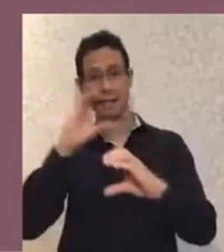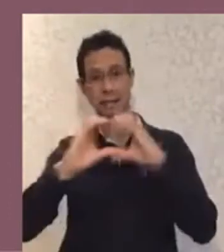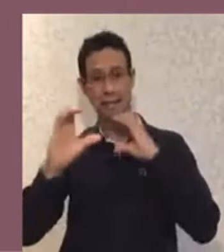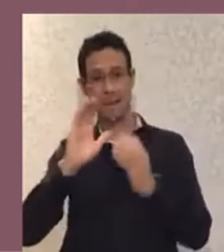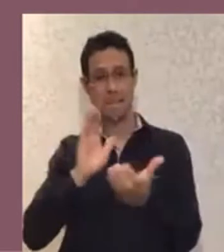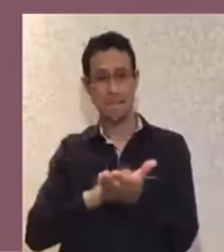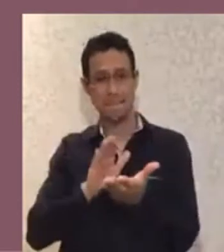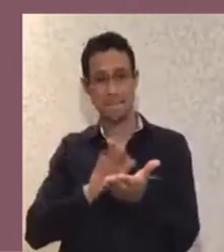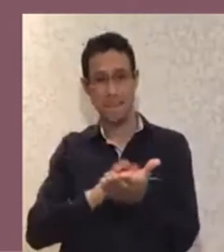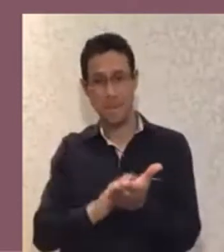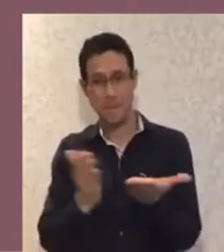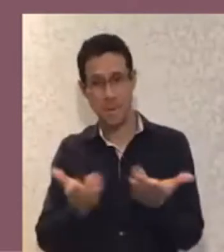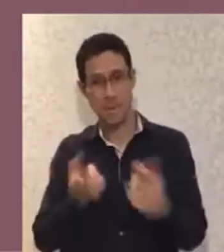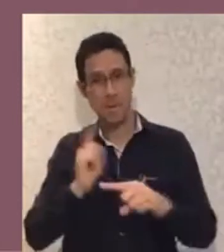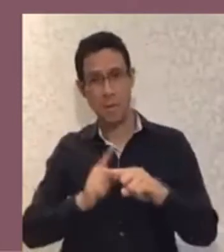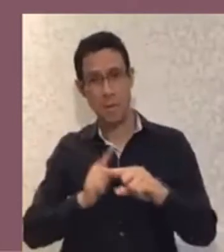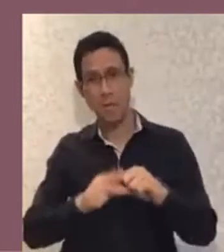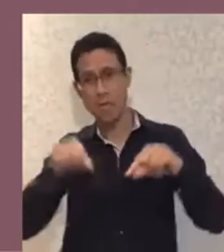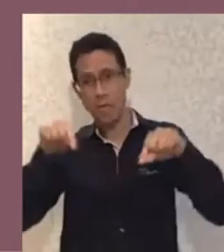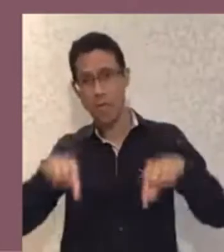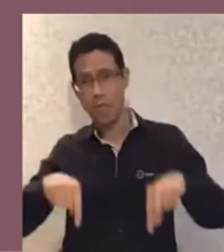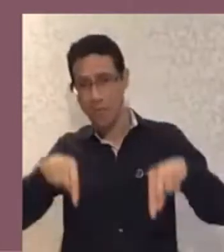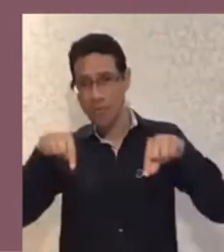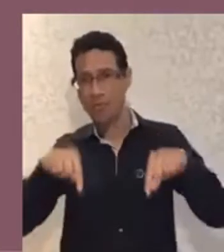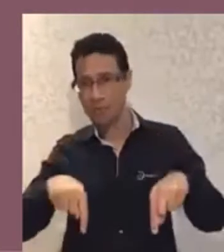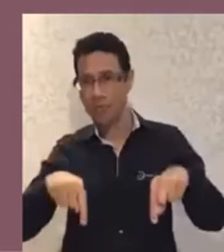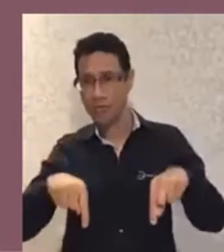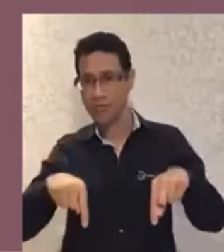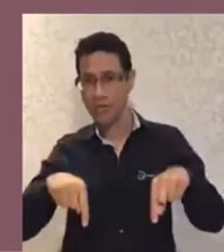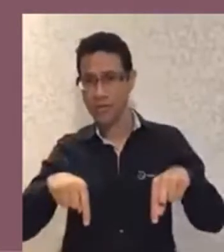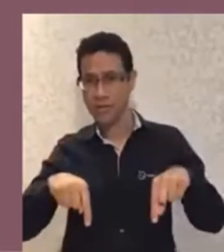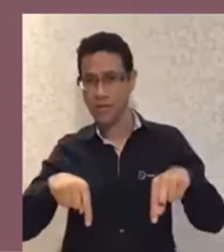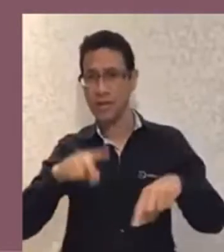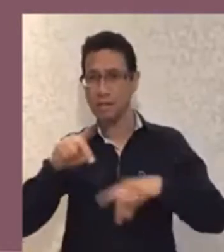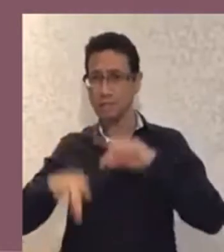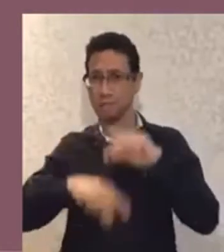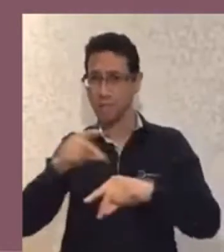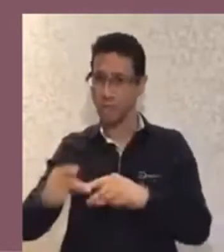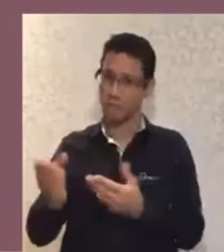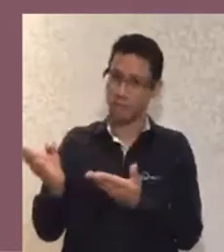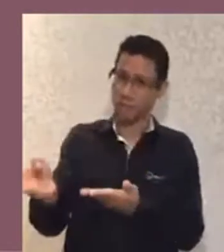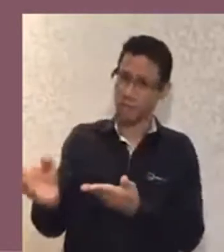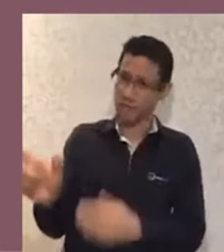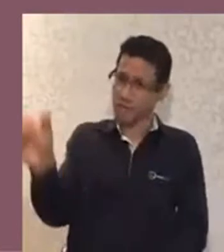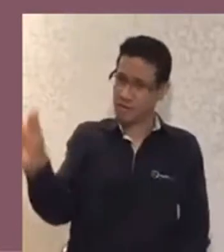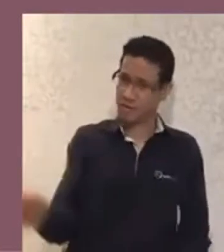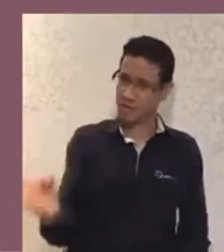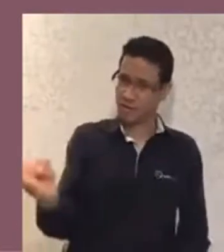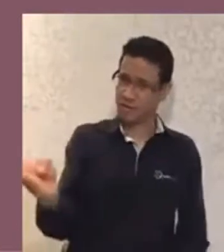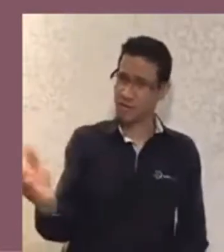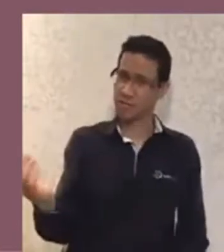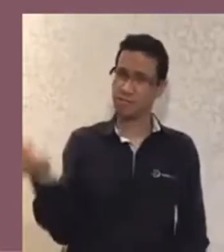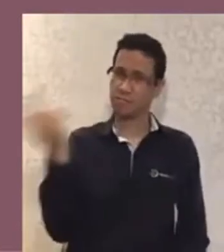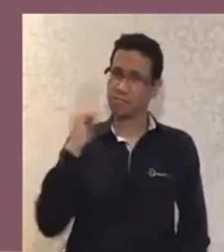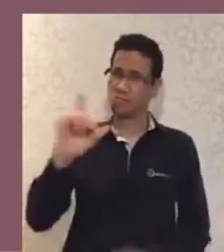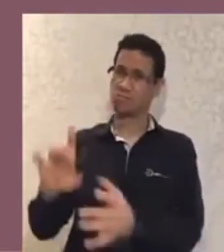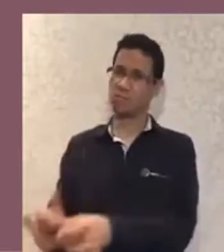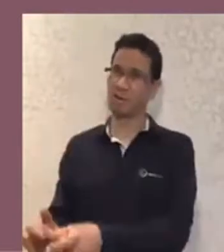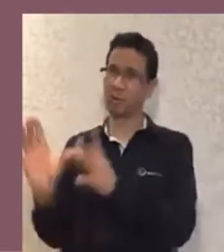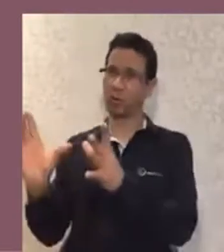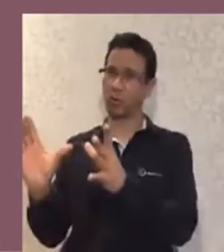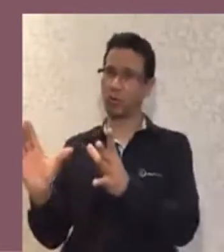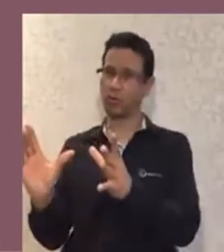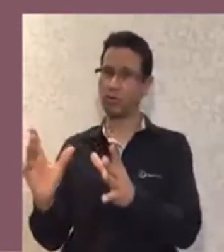porque hoje o povo da fulana se libertou. Ela disse que foi uma